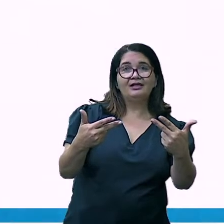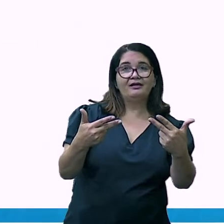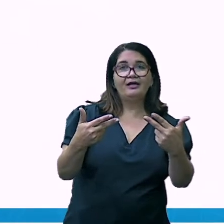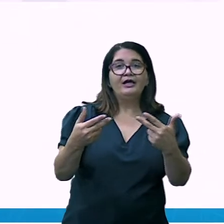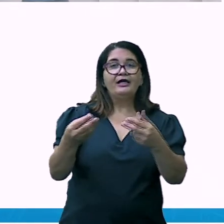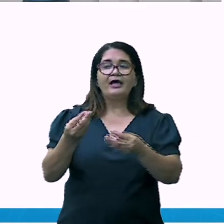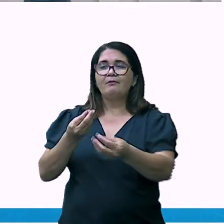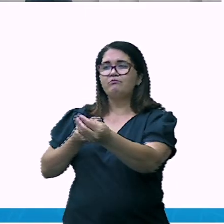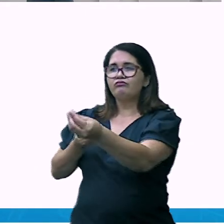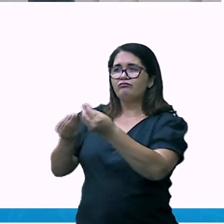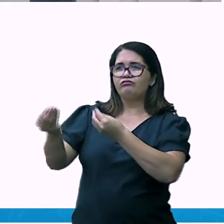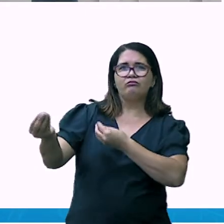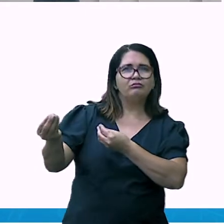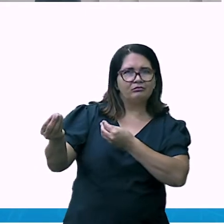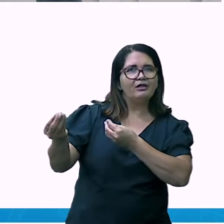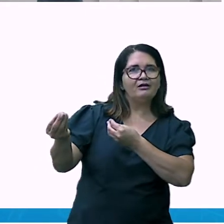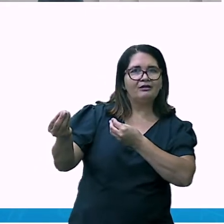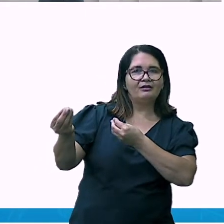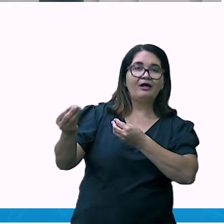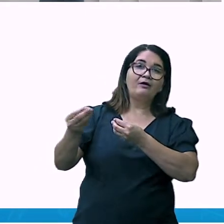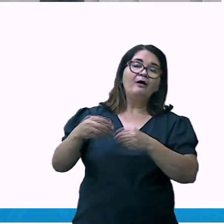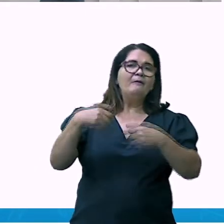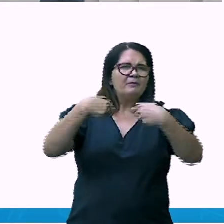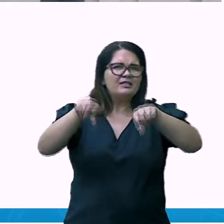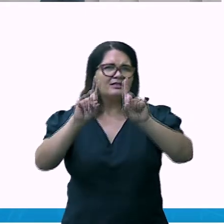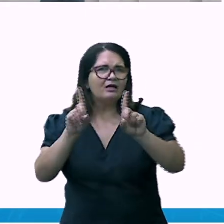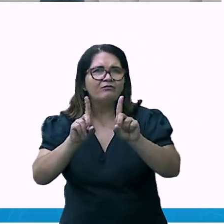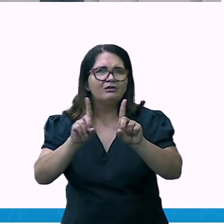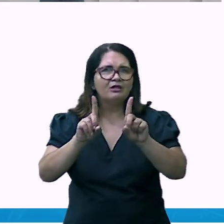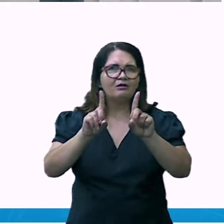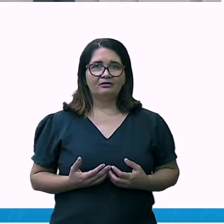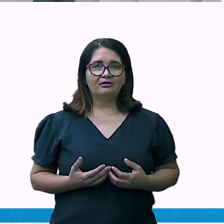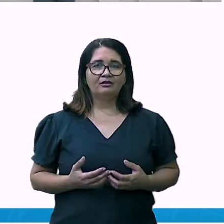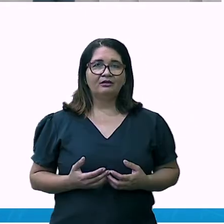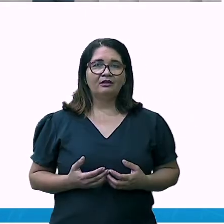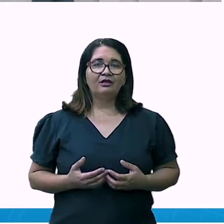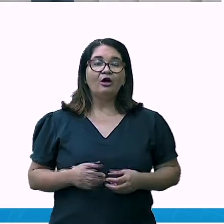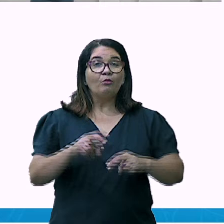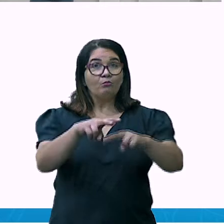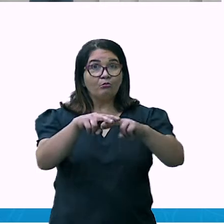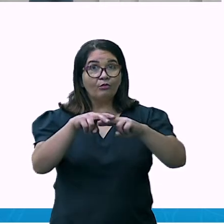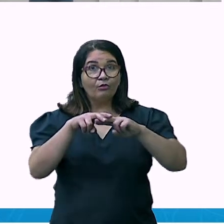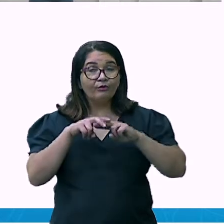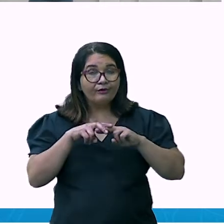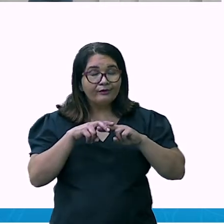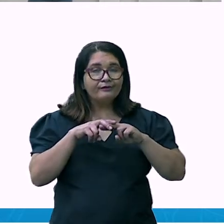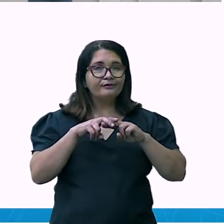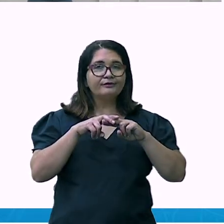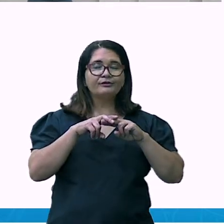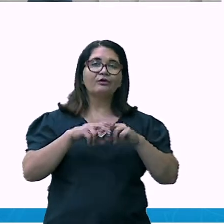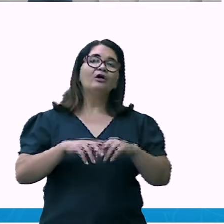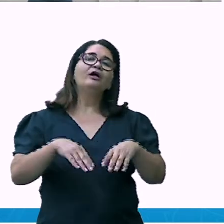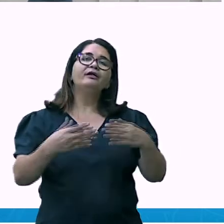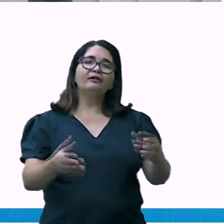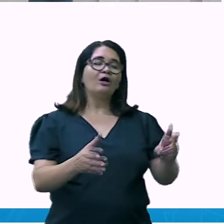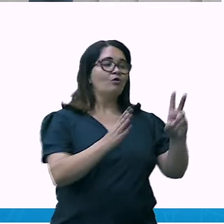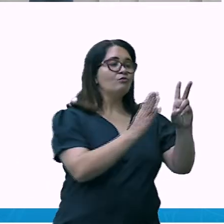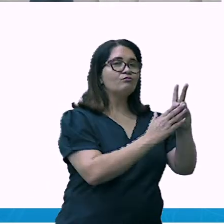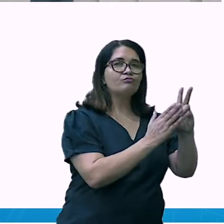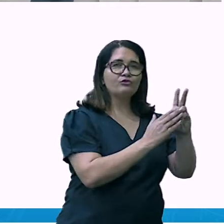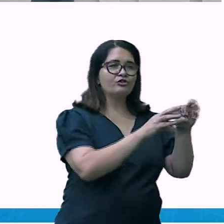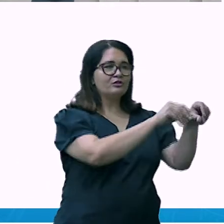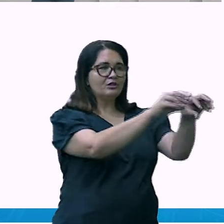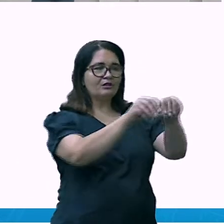tinham a terra como fonte de sobrevivência. Por esse motivo, cuidavam bem de